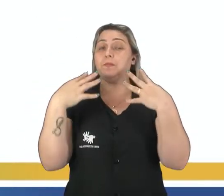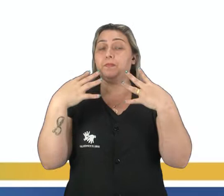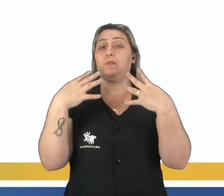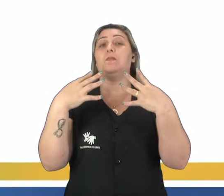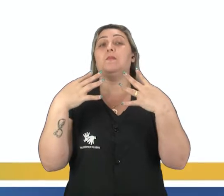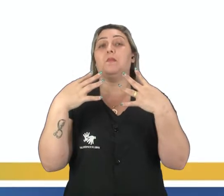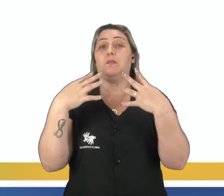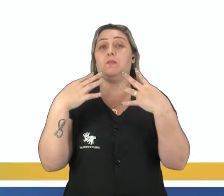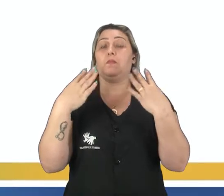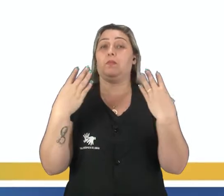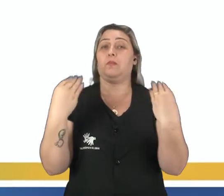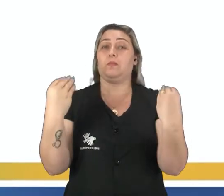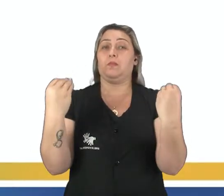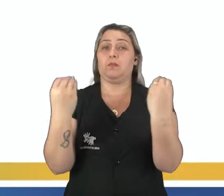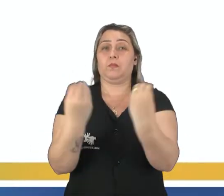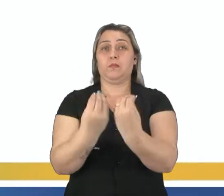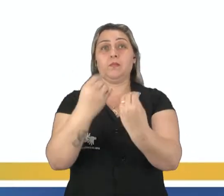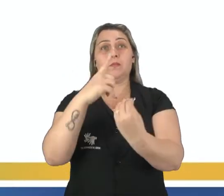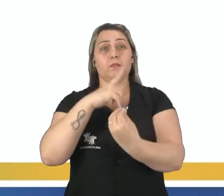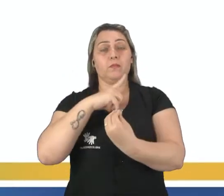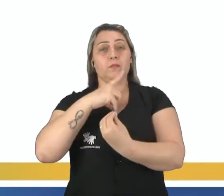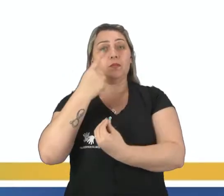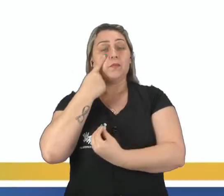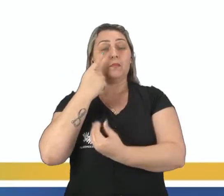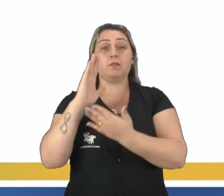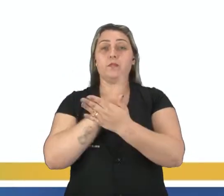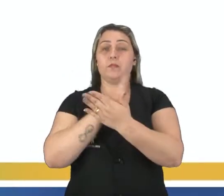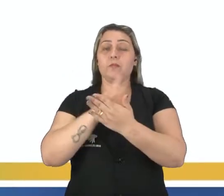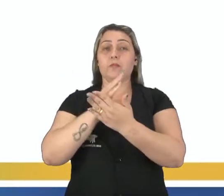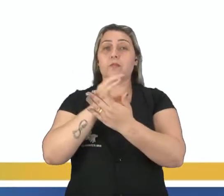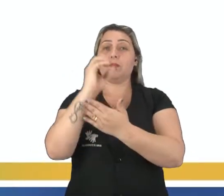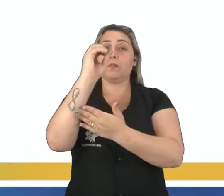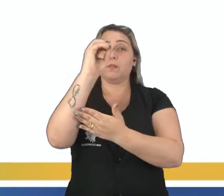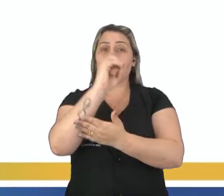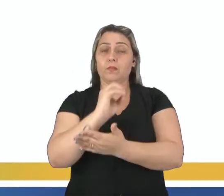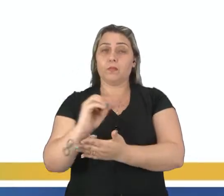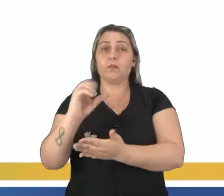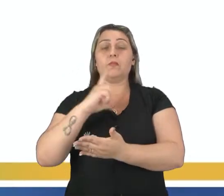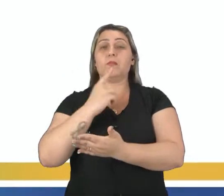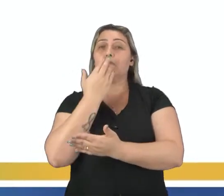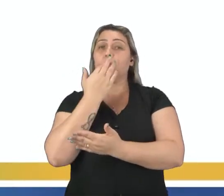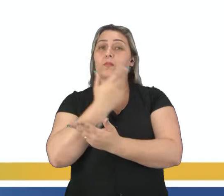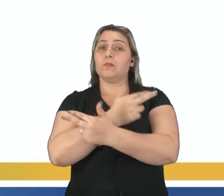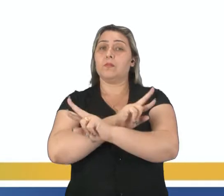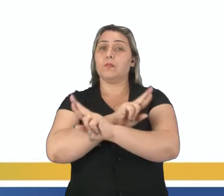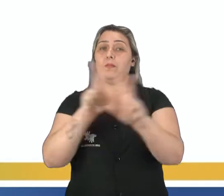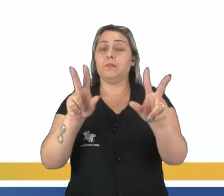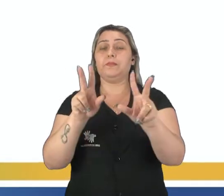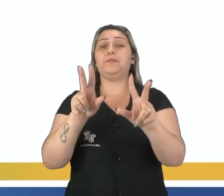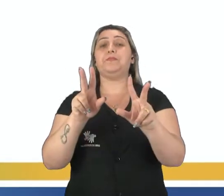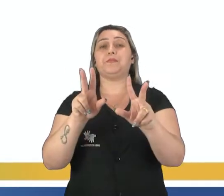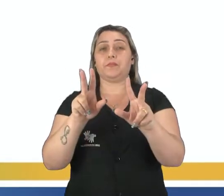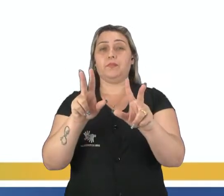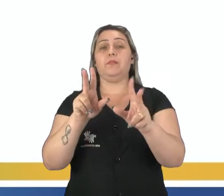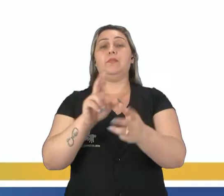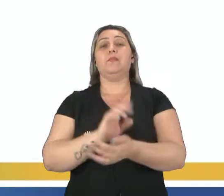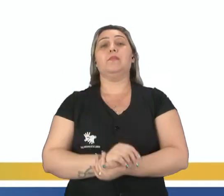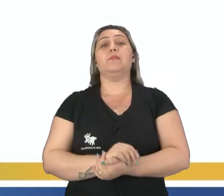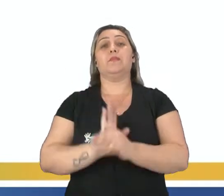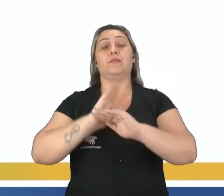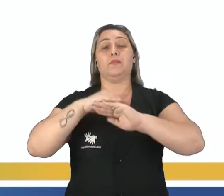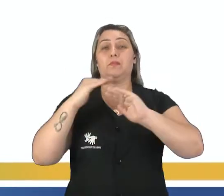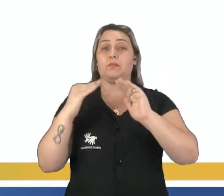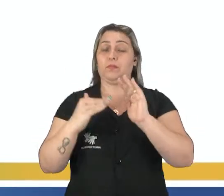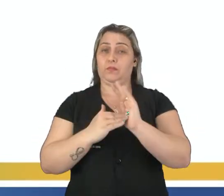essas partículas. E aí você pode ver que tem algumas bolinhas, essas bolinhas têm cores diferentes e digamos que, hipoteticamente, todos